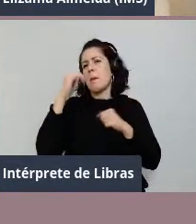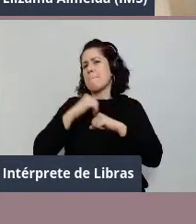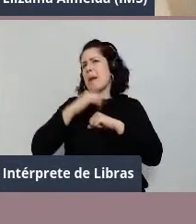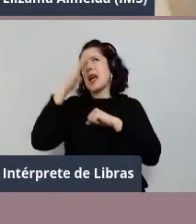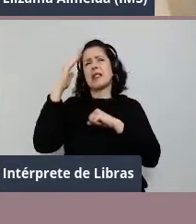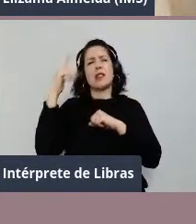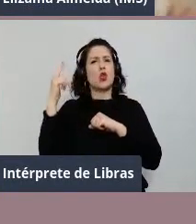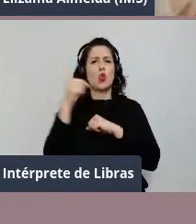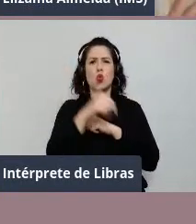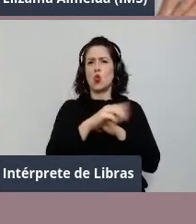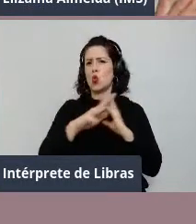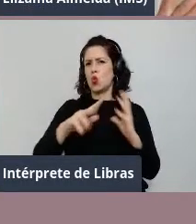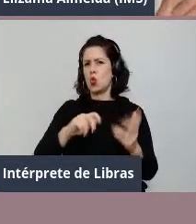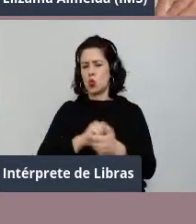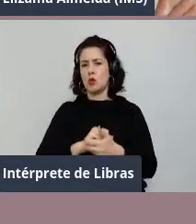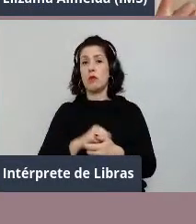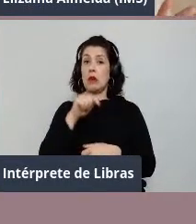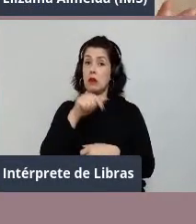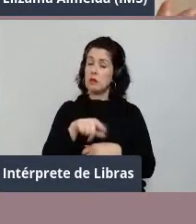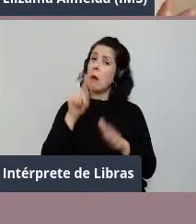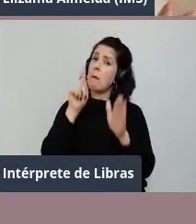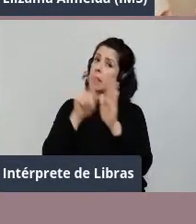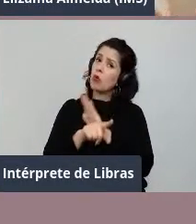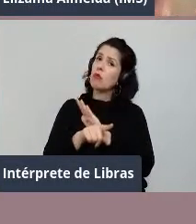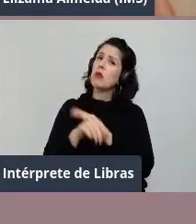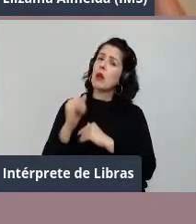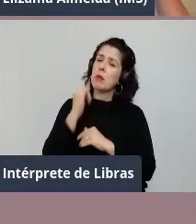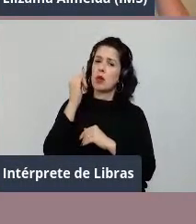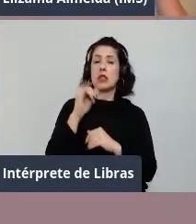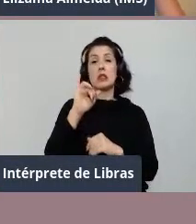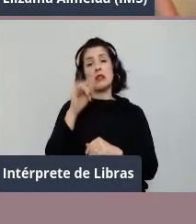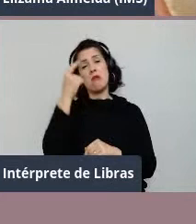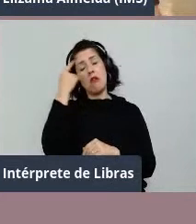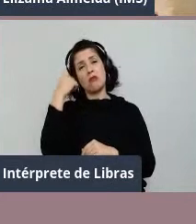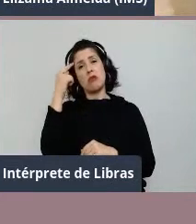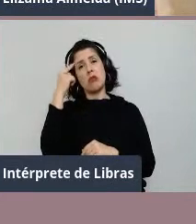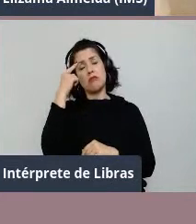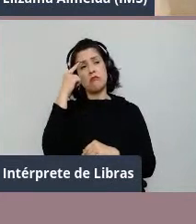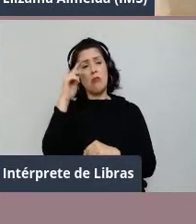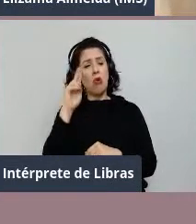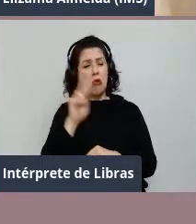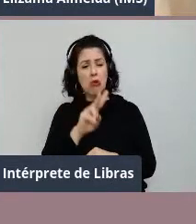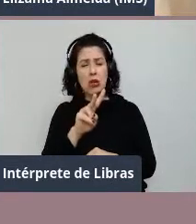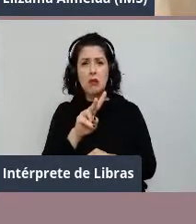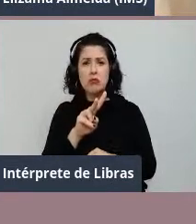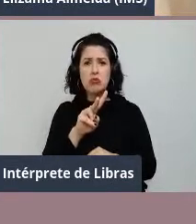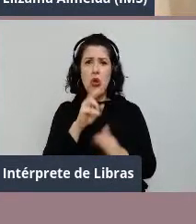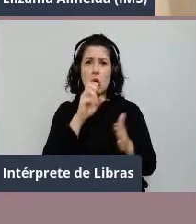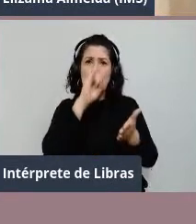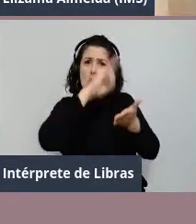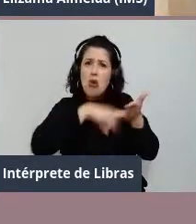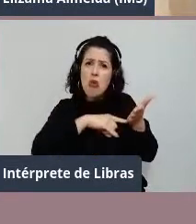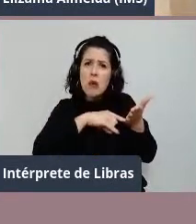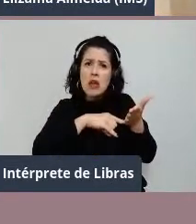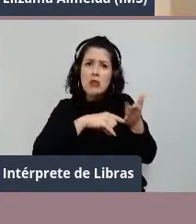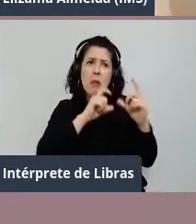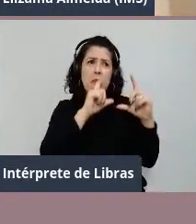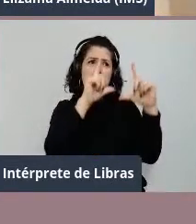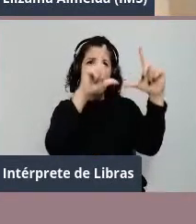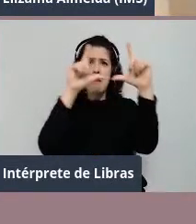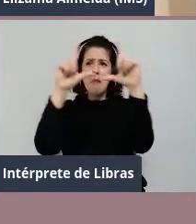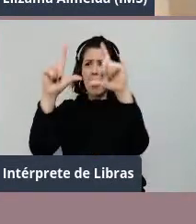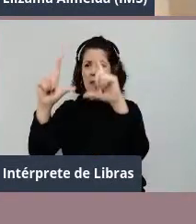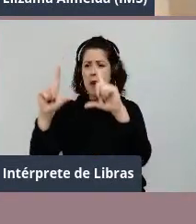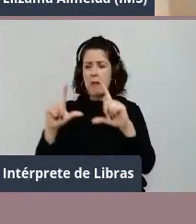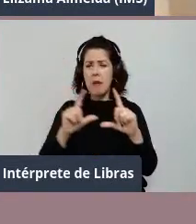importante quando a gente olha esses documentos quase iguais, né? Na tela eles têm quase o mesmo tamanho. E aí